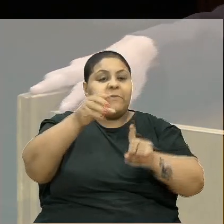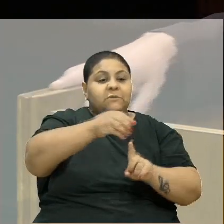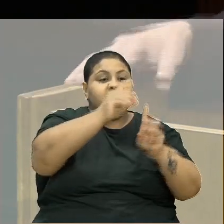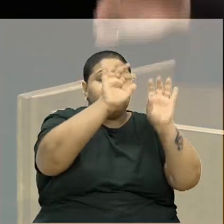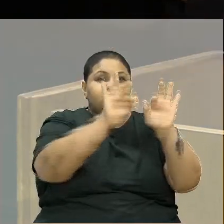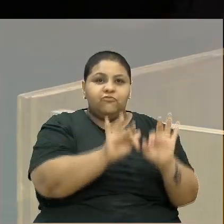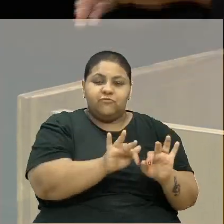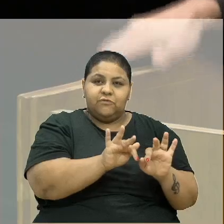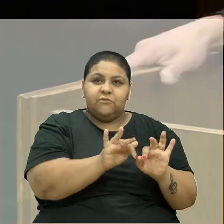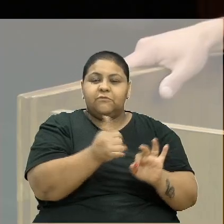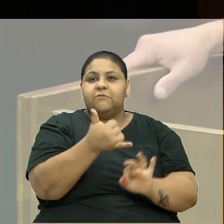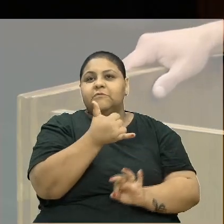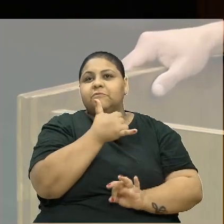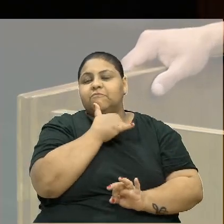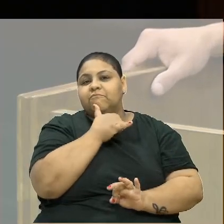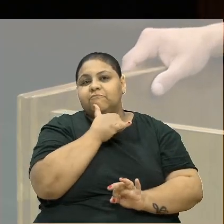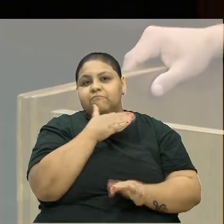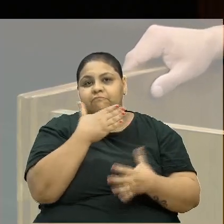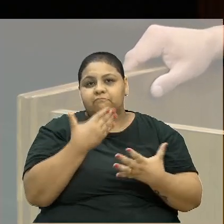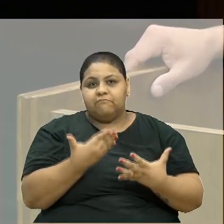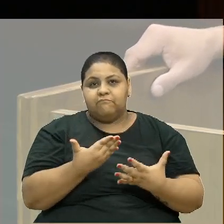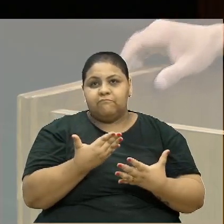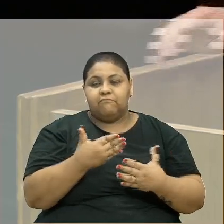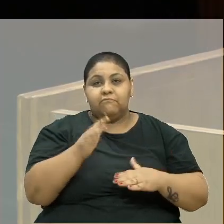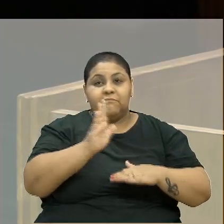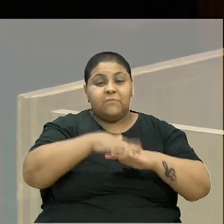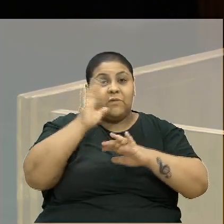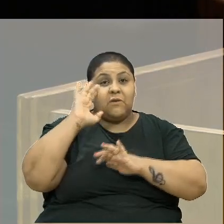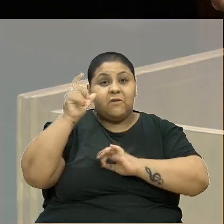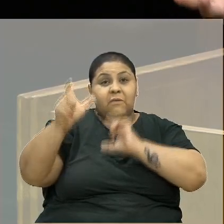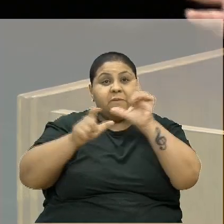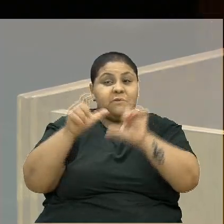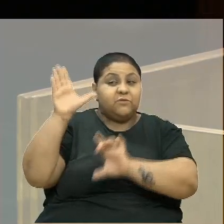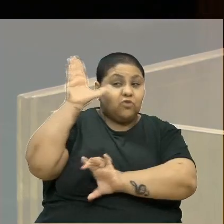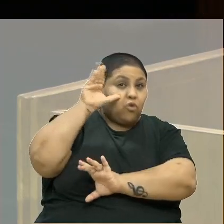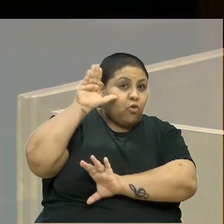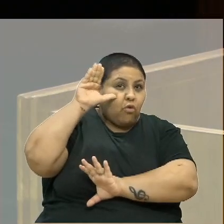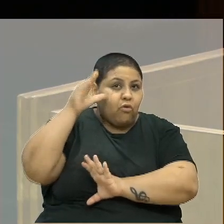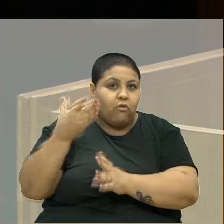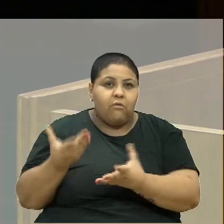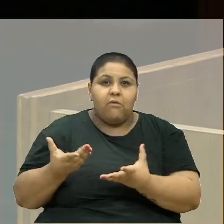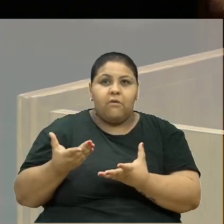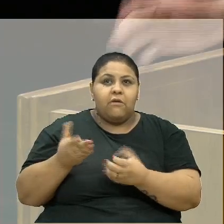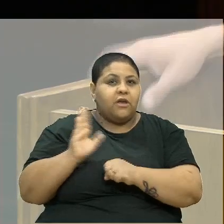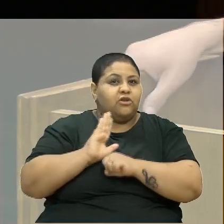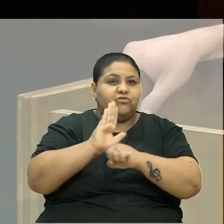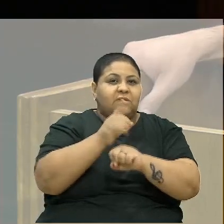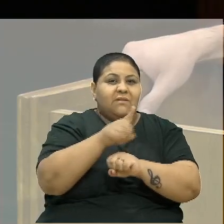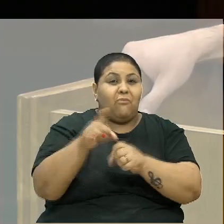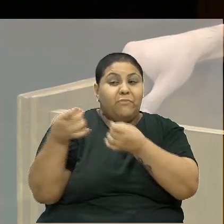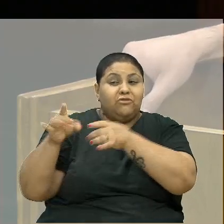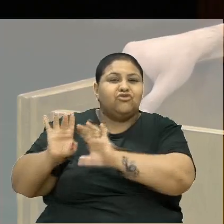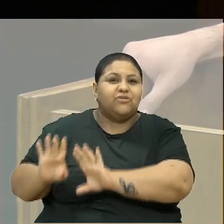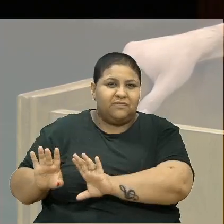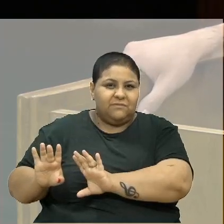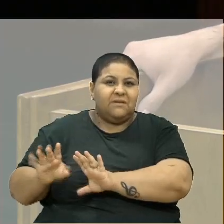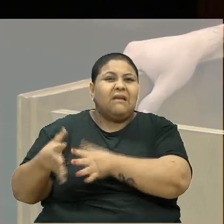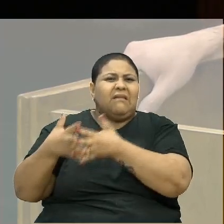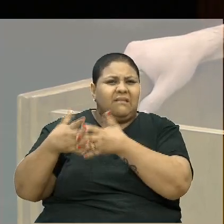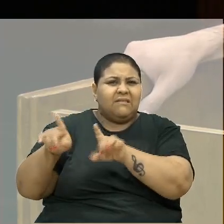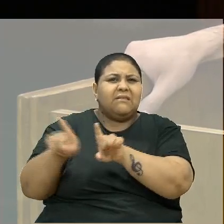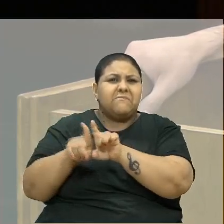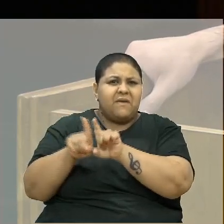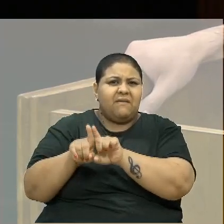final. Infelizmente, nessas causas, o que mais surge é pessoas curiosas, que ao invés de ajudar, acaba prejudicando, até mesmo atrapalhando